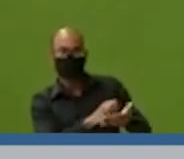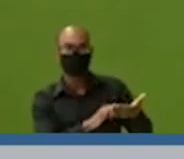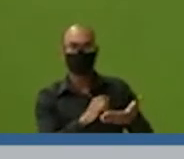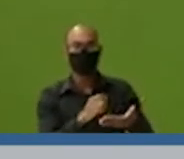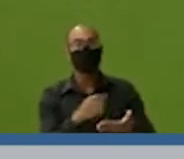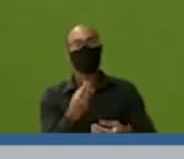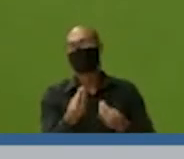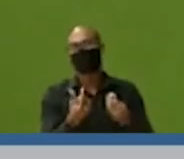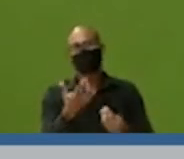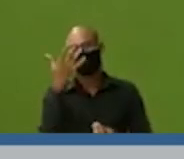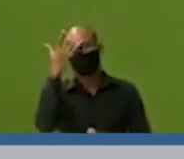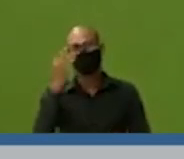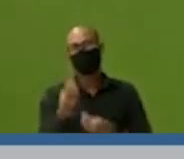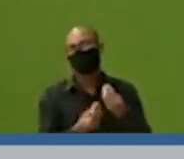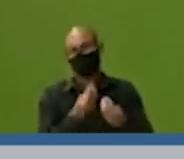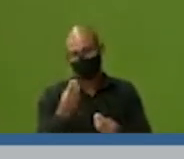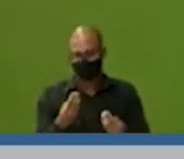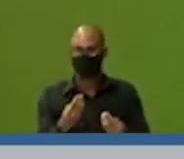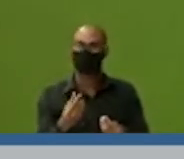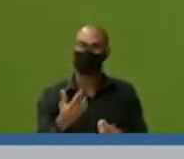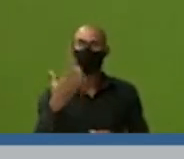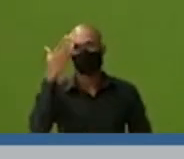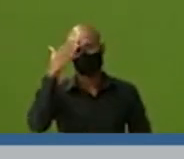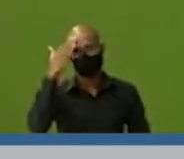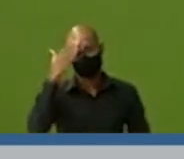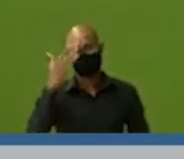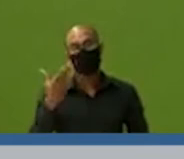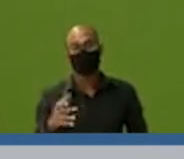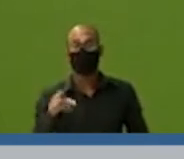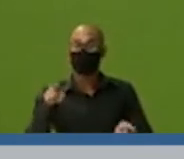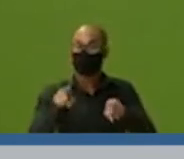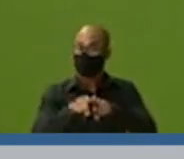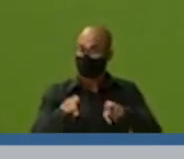não podemos negar que há um pequeno decréscimo,